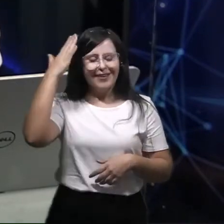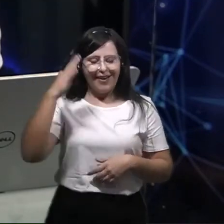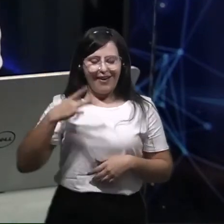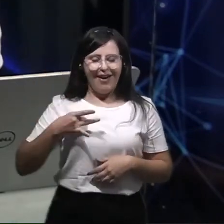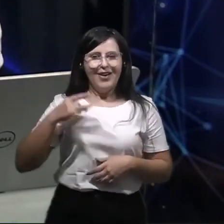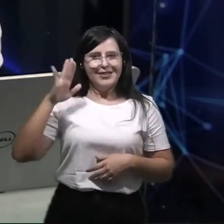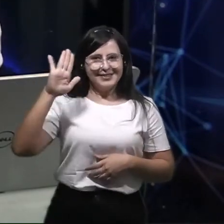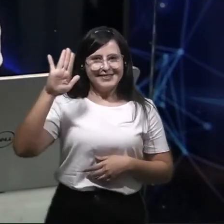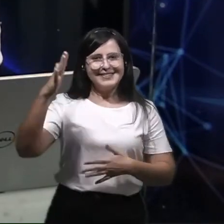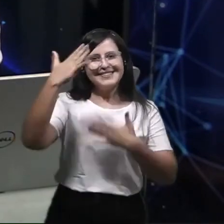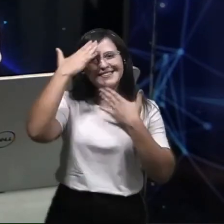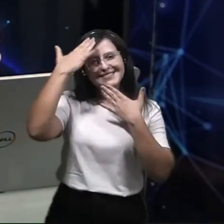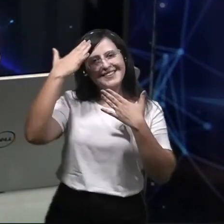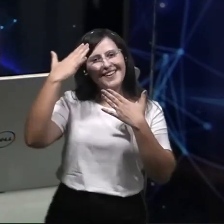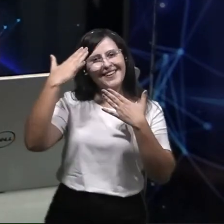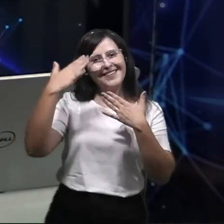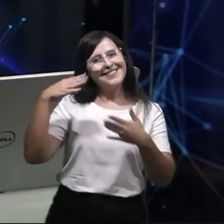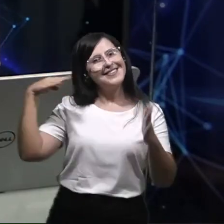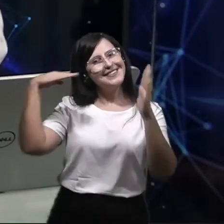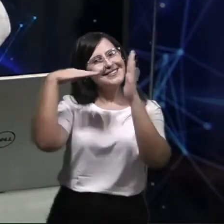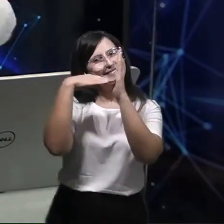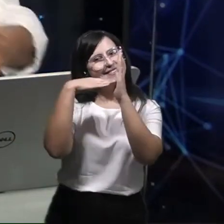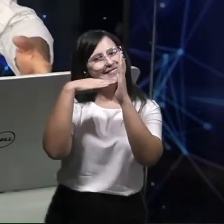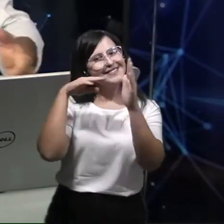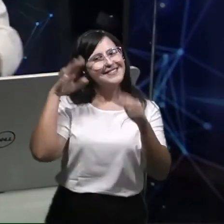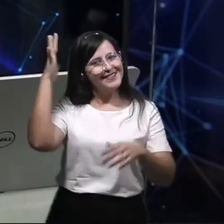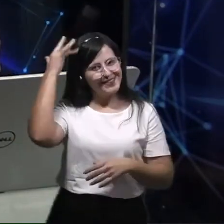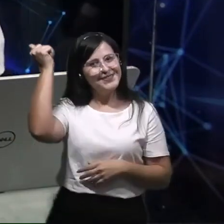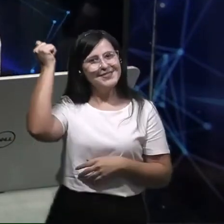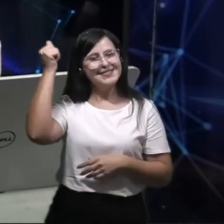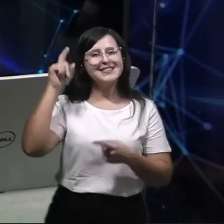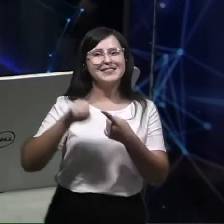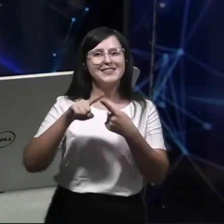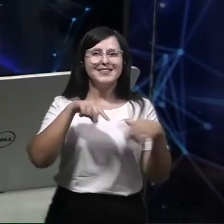obrigado. Nos encontraremos amanhã no programa Independente e na próxima